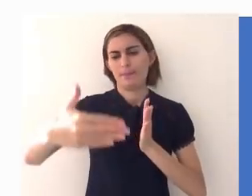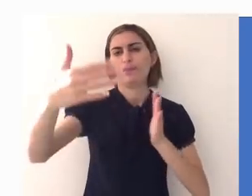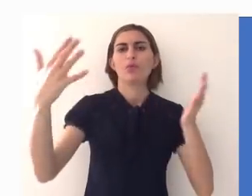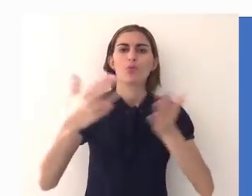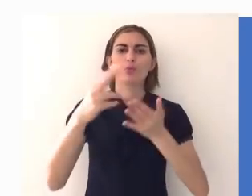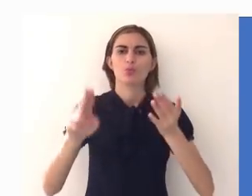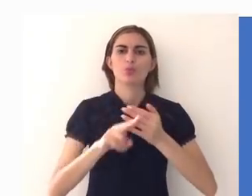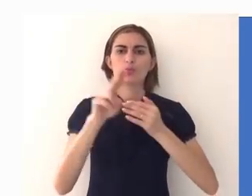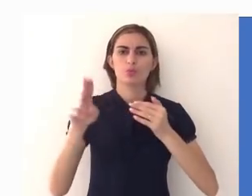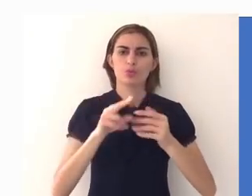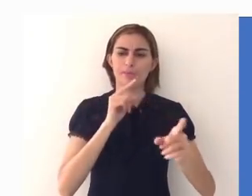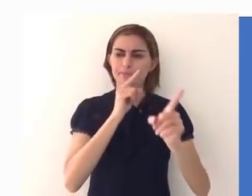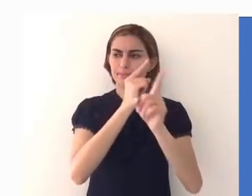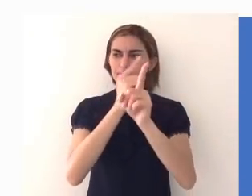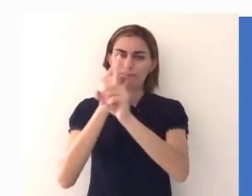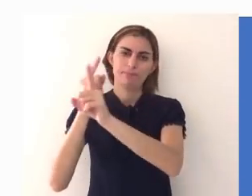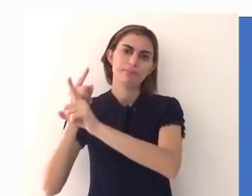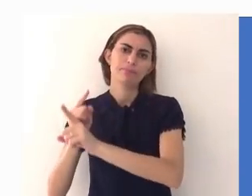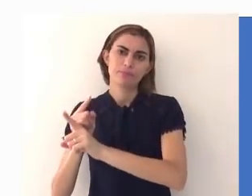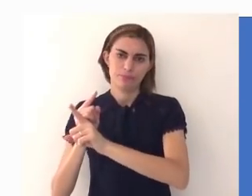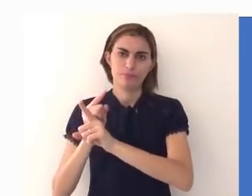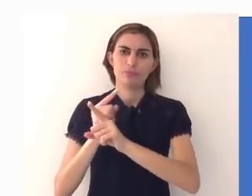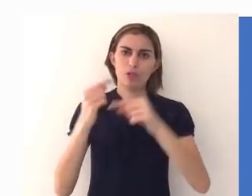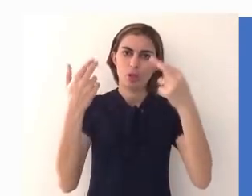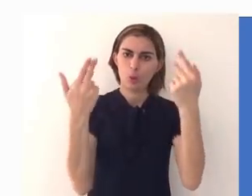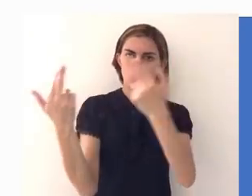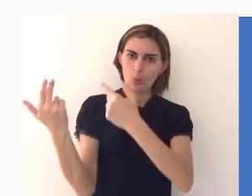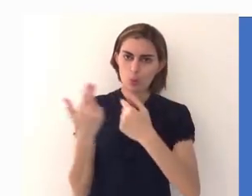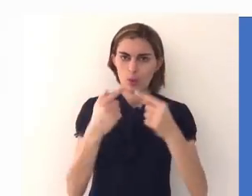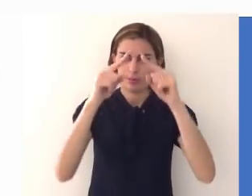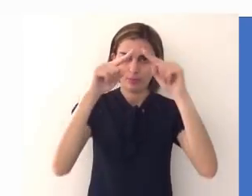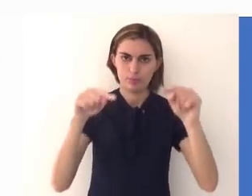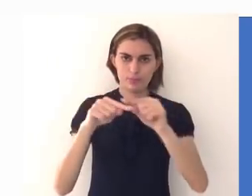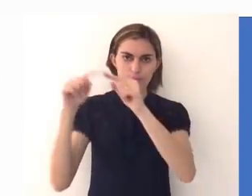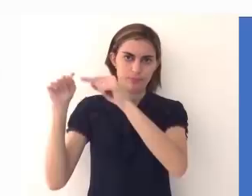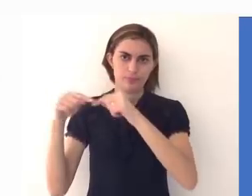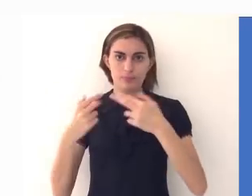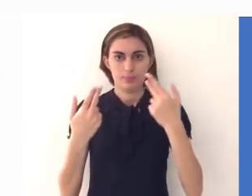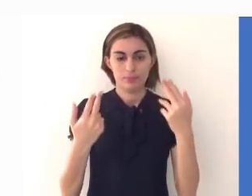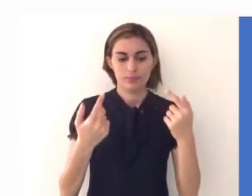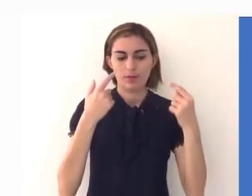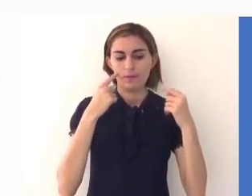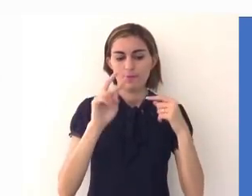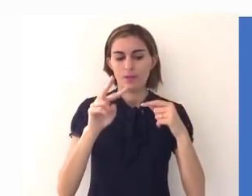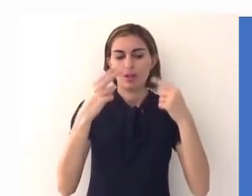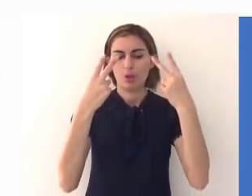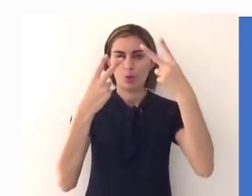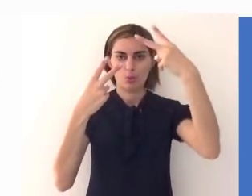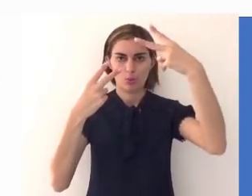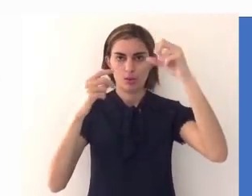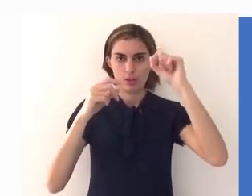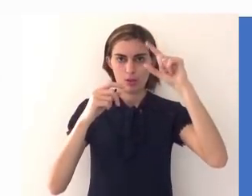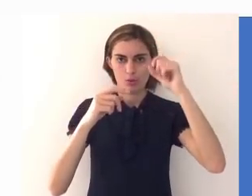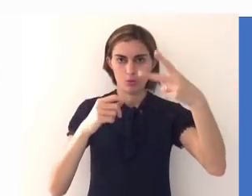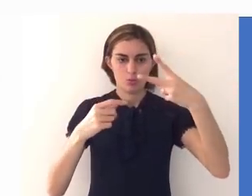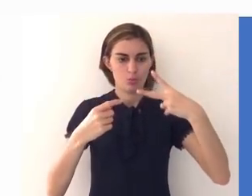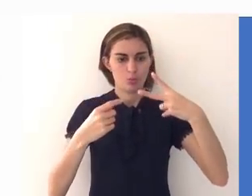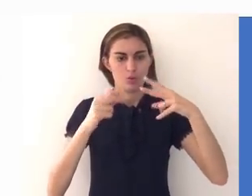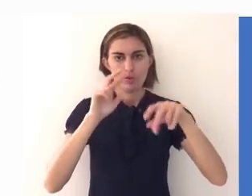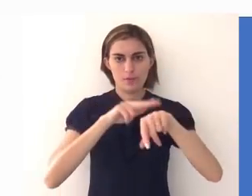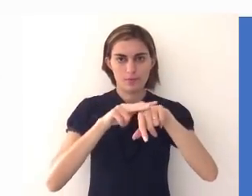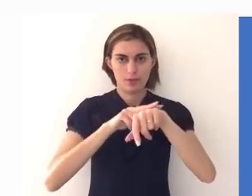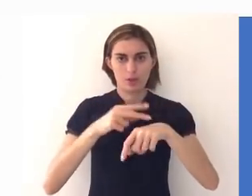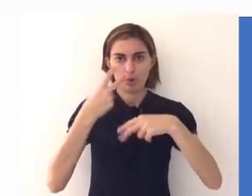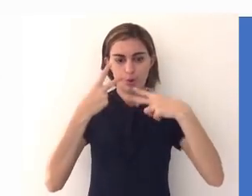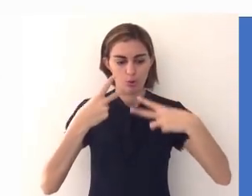agora, a gente vai usar para identificar congruências. Aqui, a gente tem 2 triângulos azuis, 2 verdes e